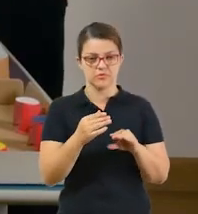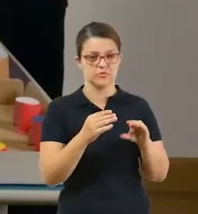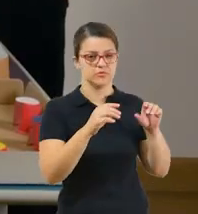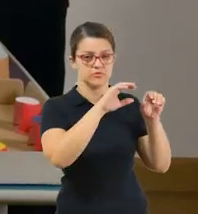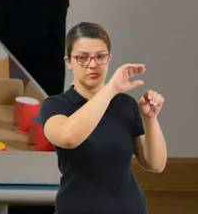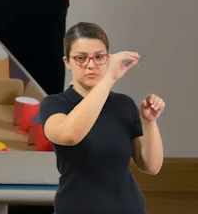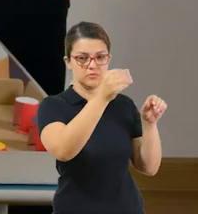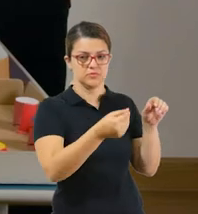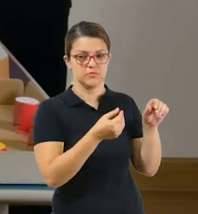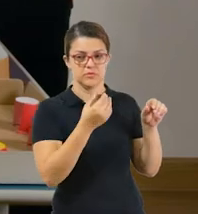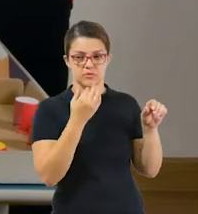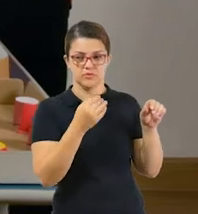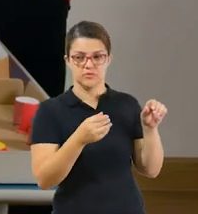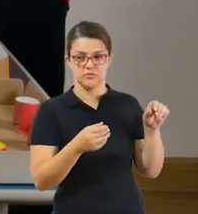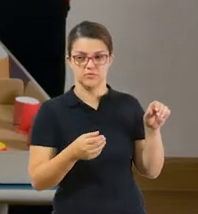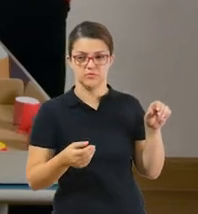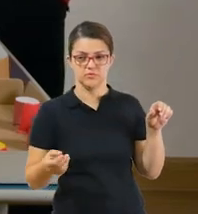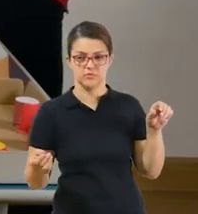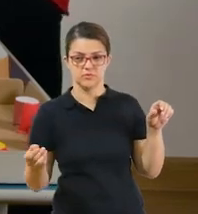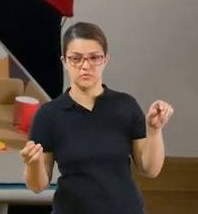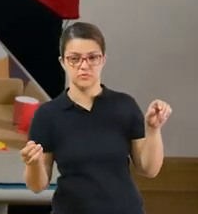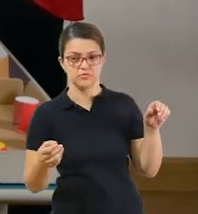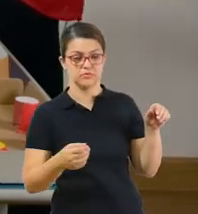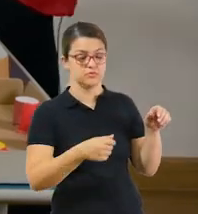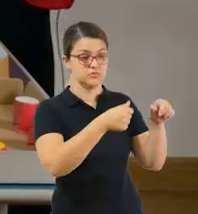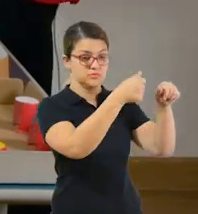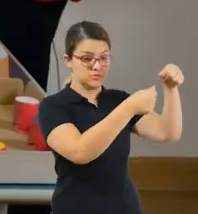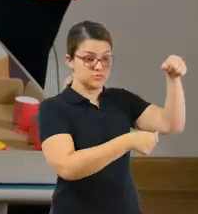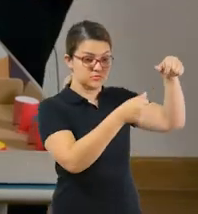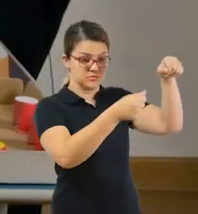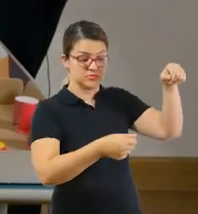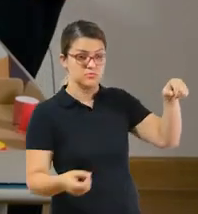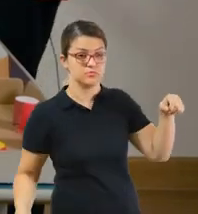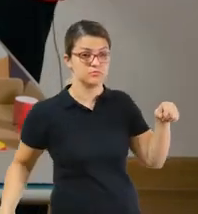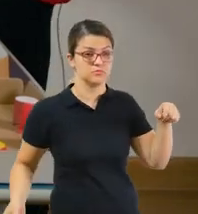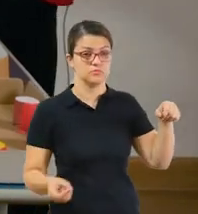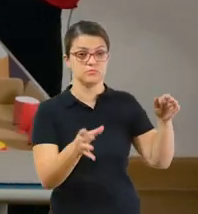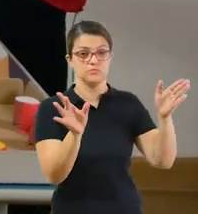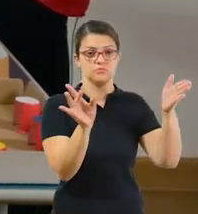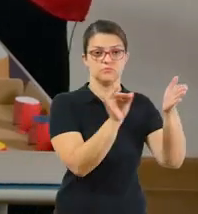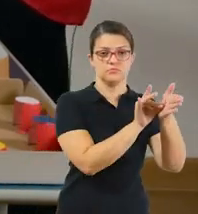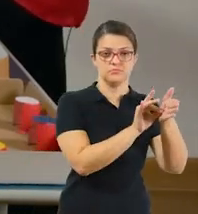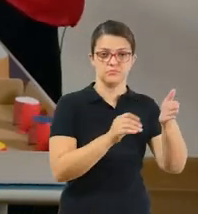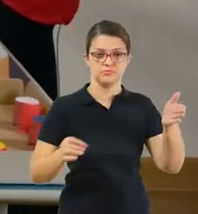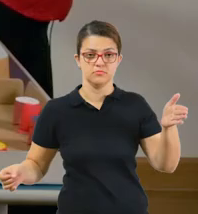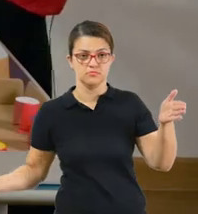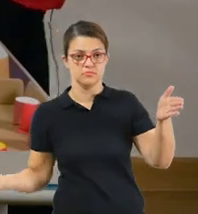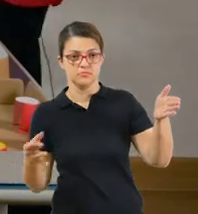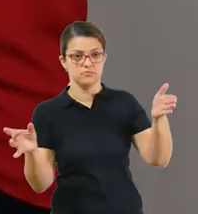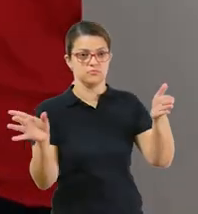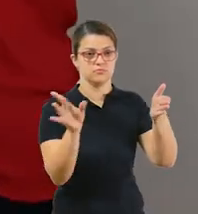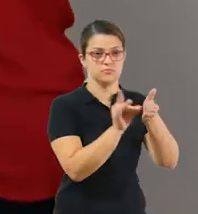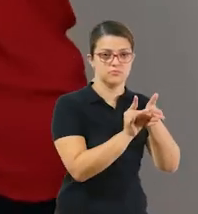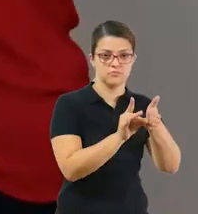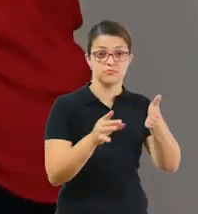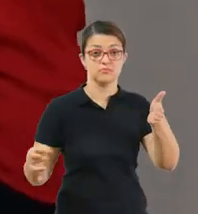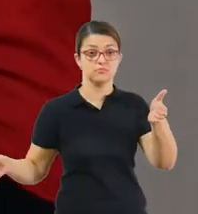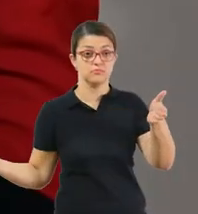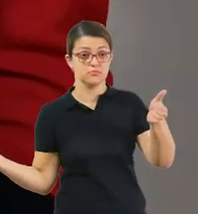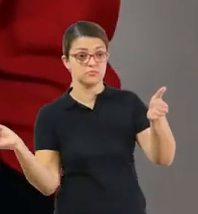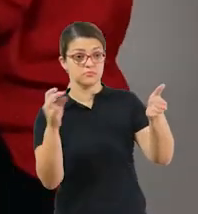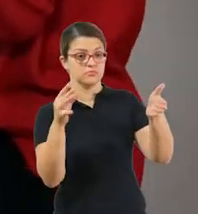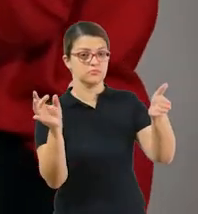os chumaços de algodão coloridinhos, melhor ainda, que você vai poder trabalhar as cores. E a criança vai jogando, vai acertando a bolinha de lã também.